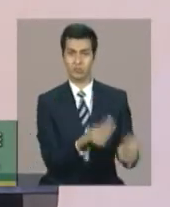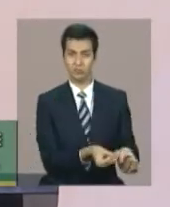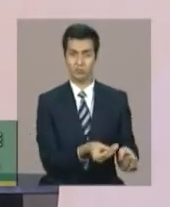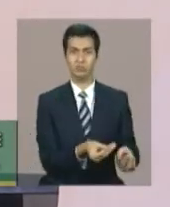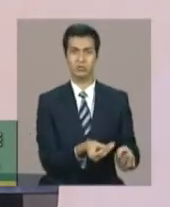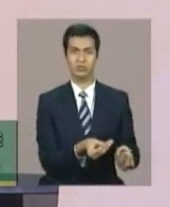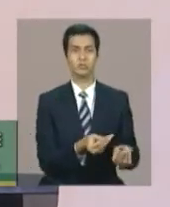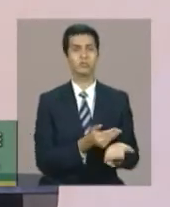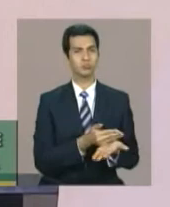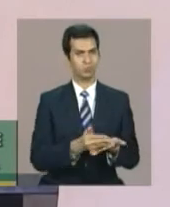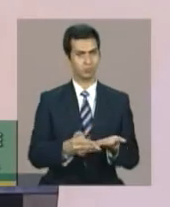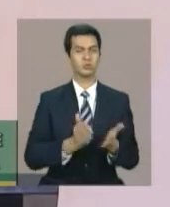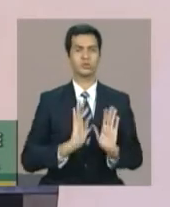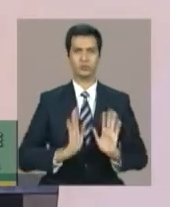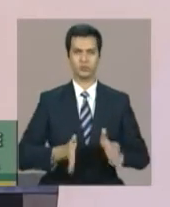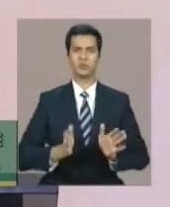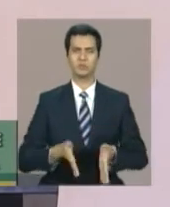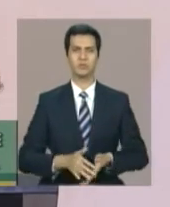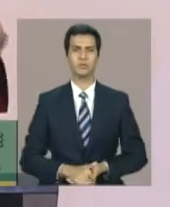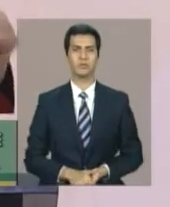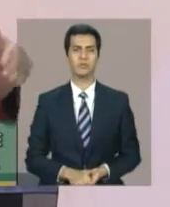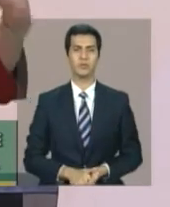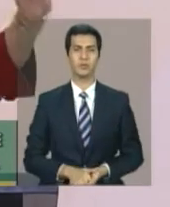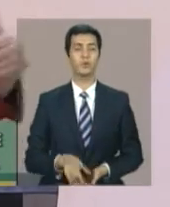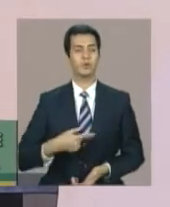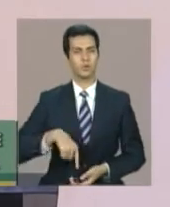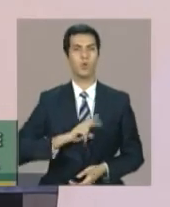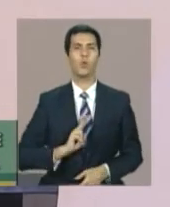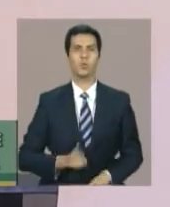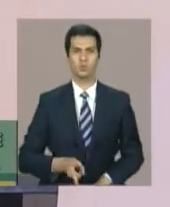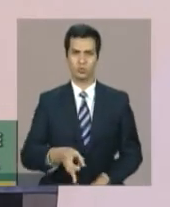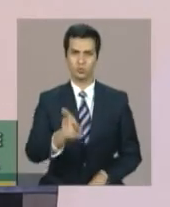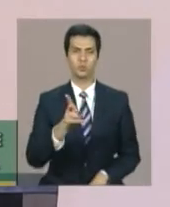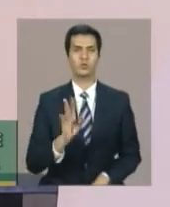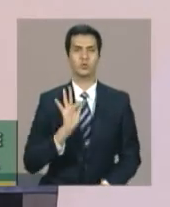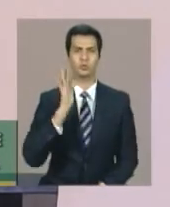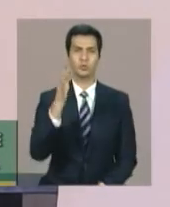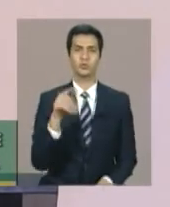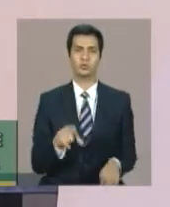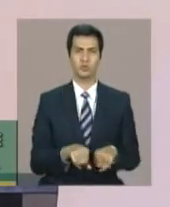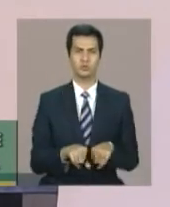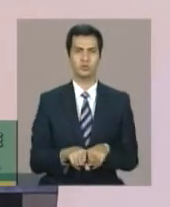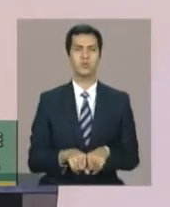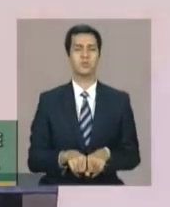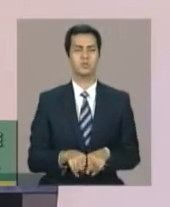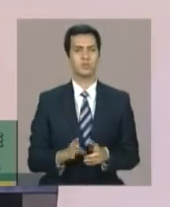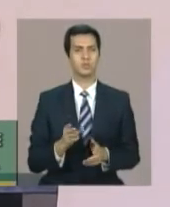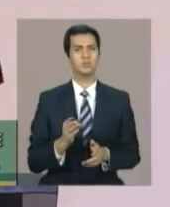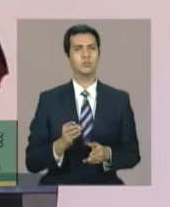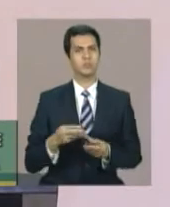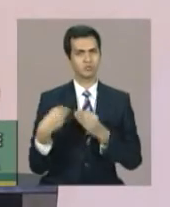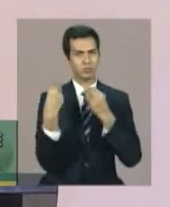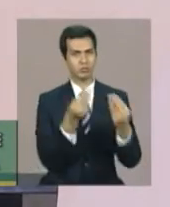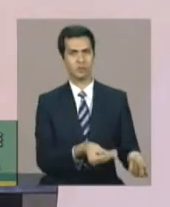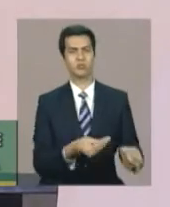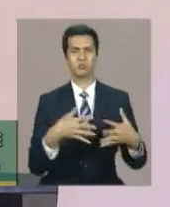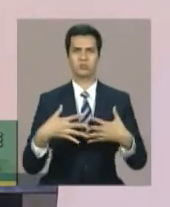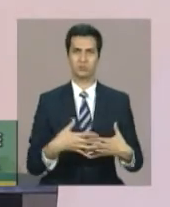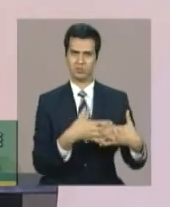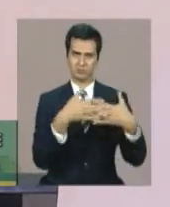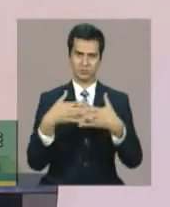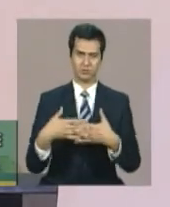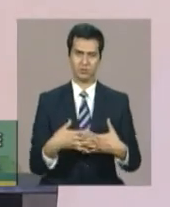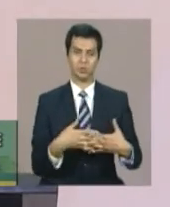primeiros selecionados. Vamos seguir distribuindo esses recursos, porque sabemos que